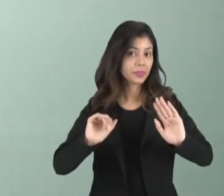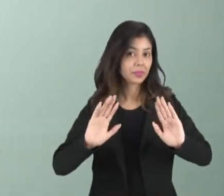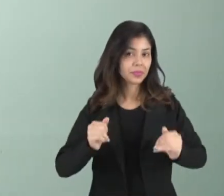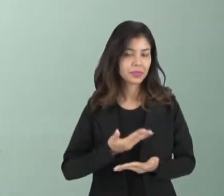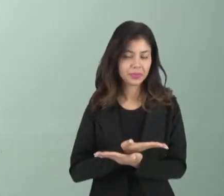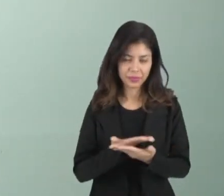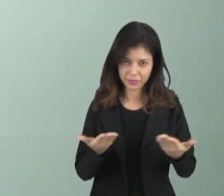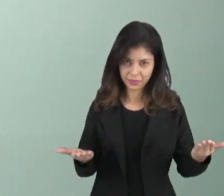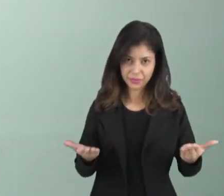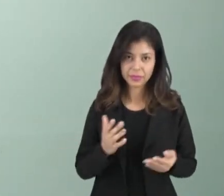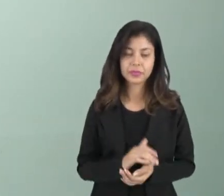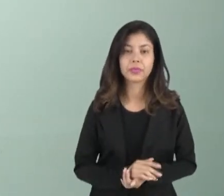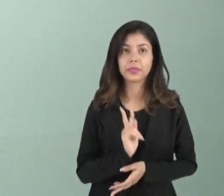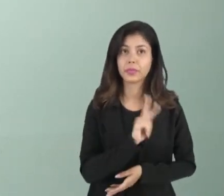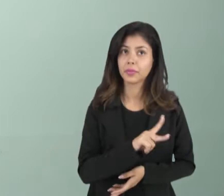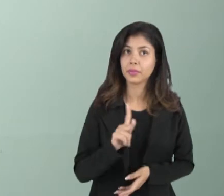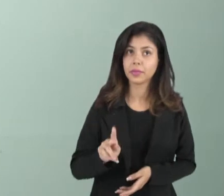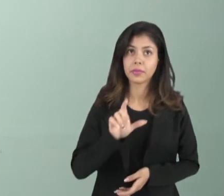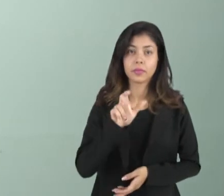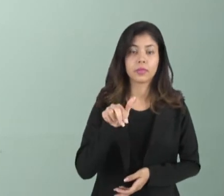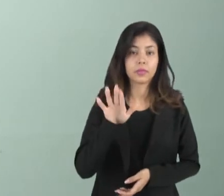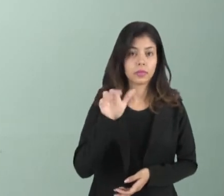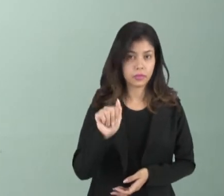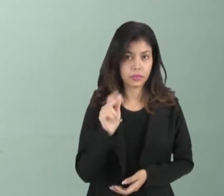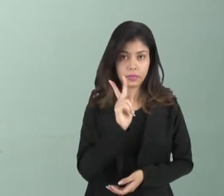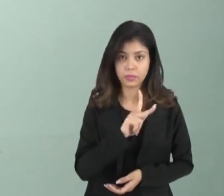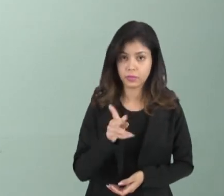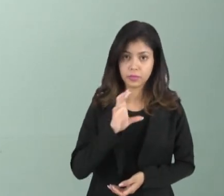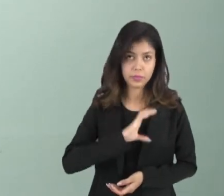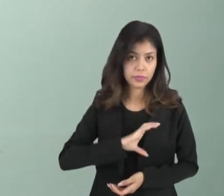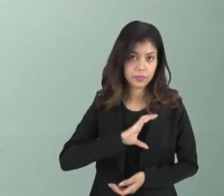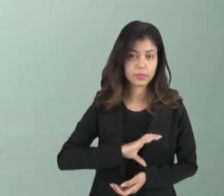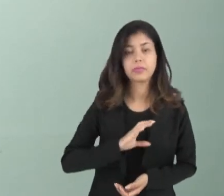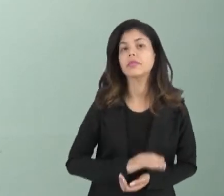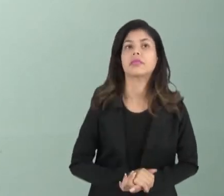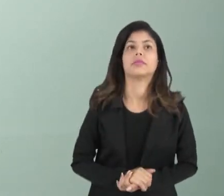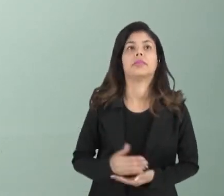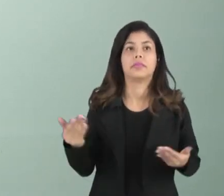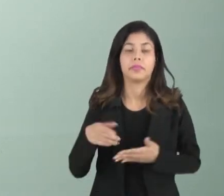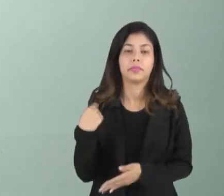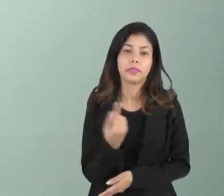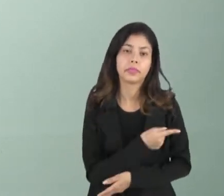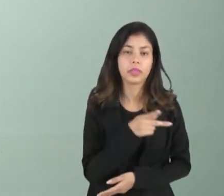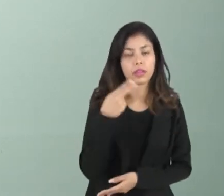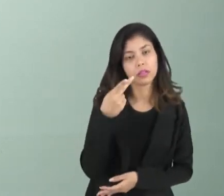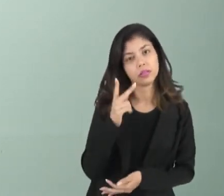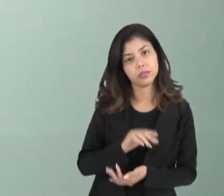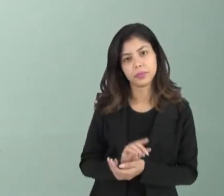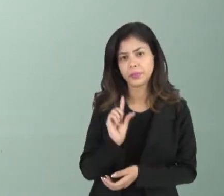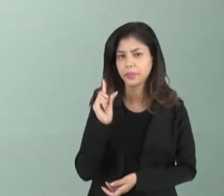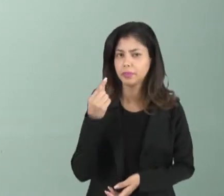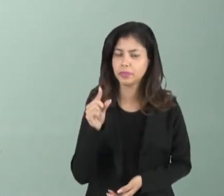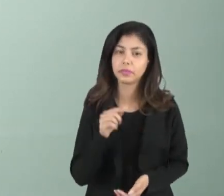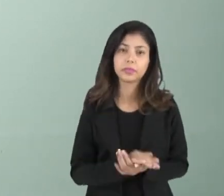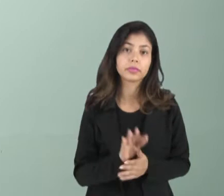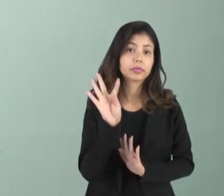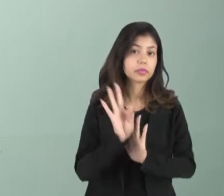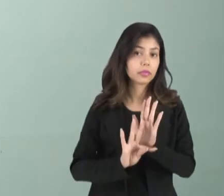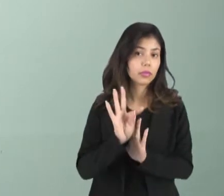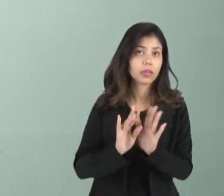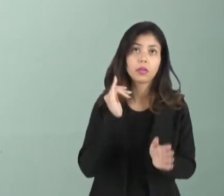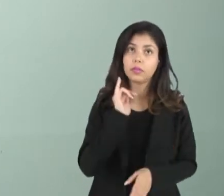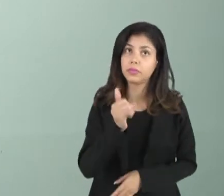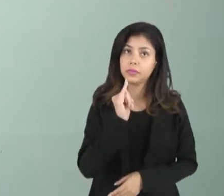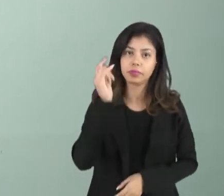Olá, pessoal. Eu sou o professor Luciano, de língua portuguesa, e hoje nós vamos falar um pouco sobre as narrativas